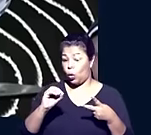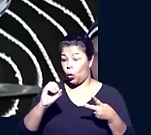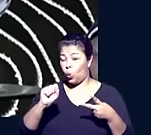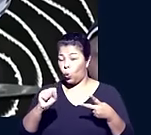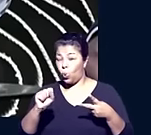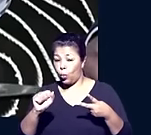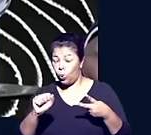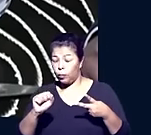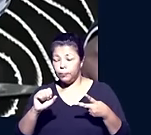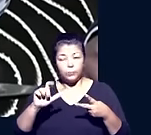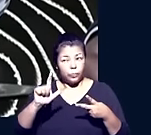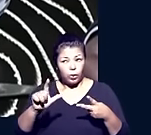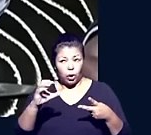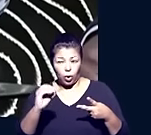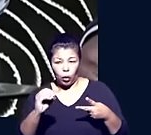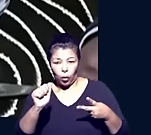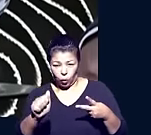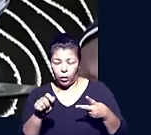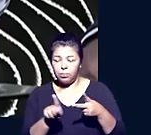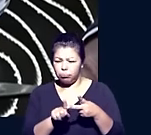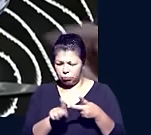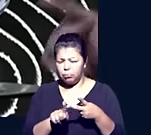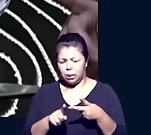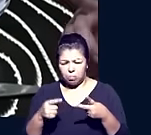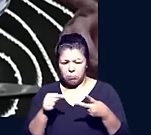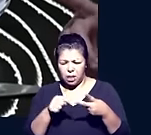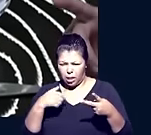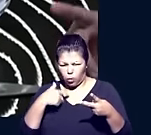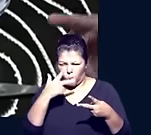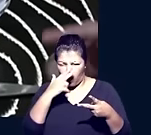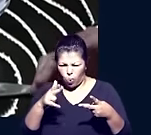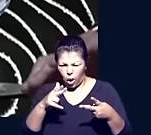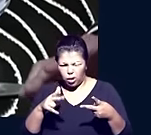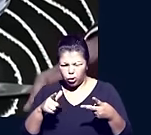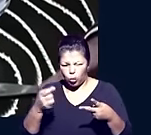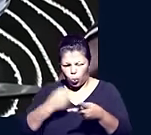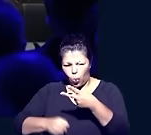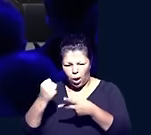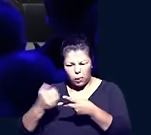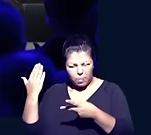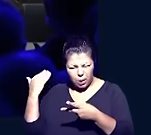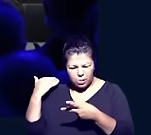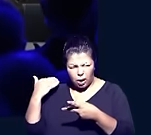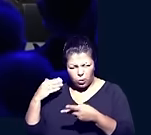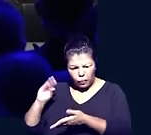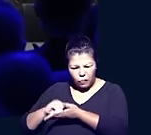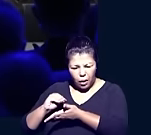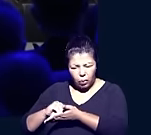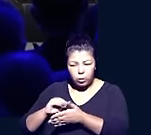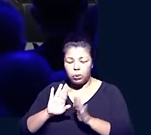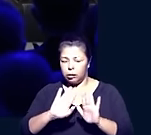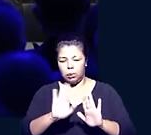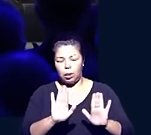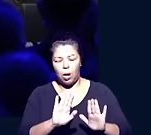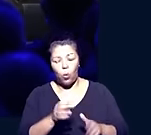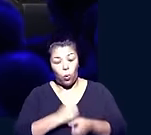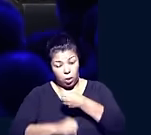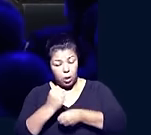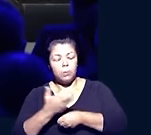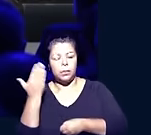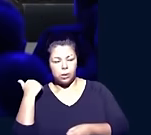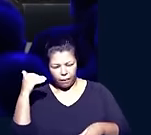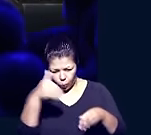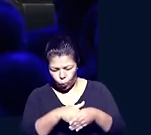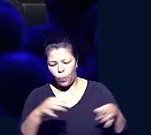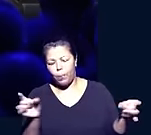ficar pro ano que vem acho que aconteceu isso o ano passado também ano passado votou dentro do ano e pelo que eu me